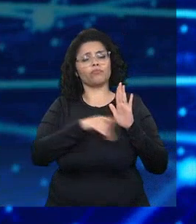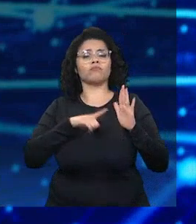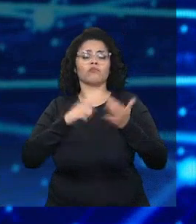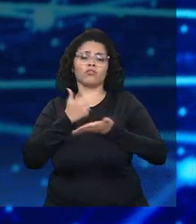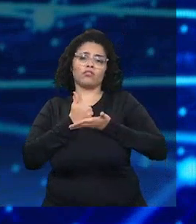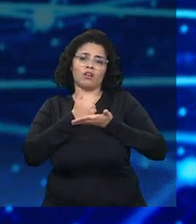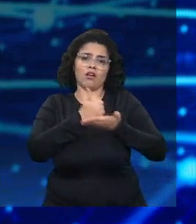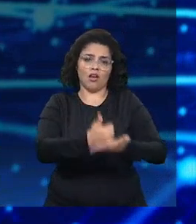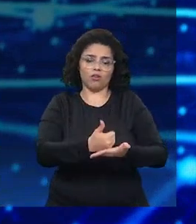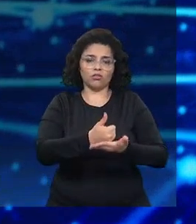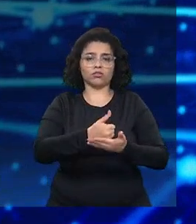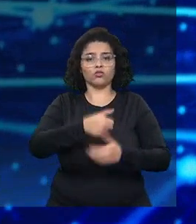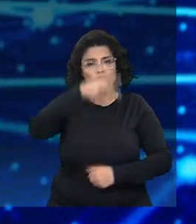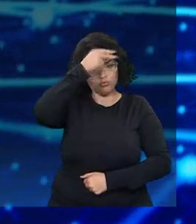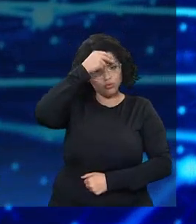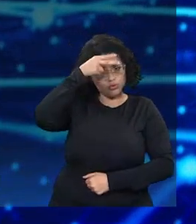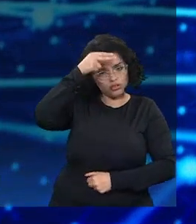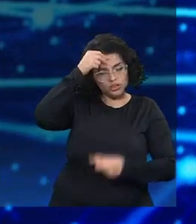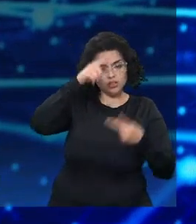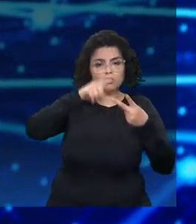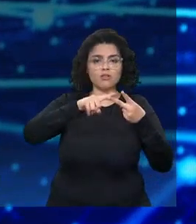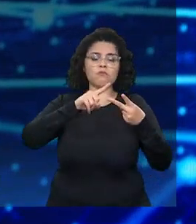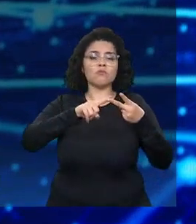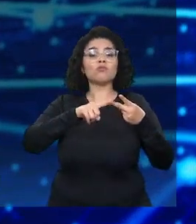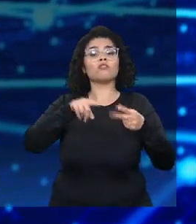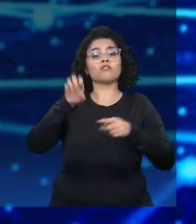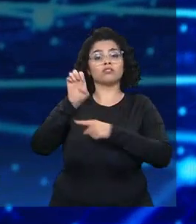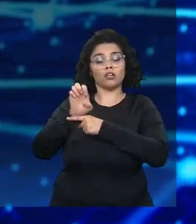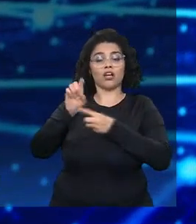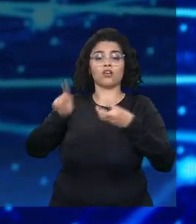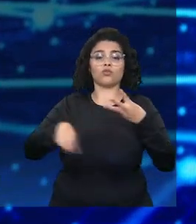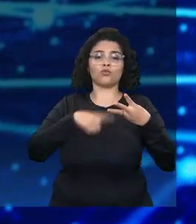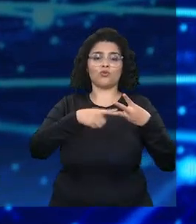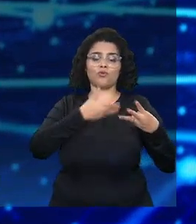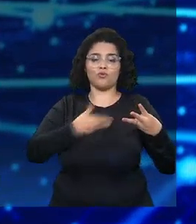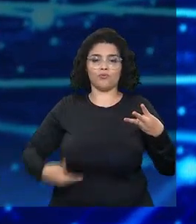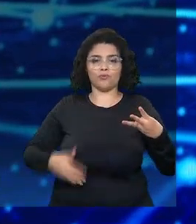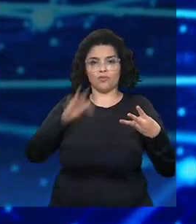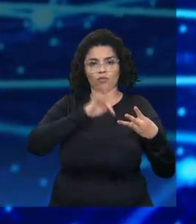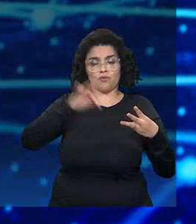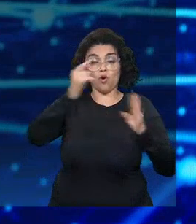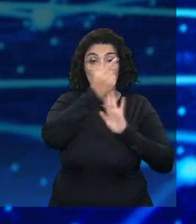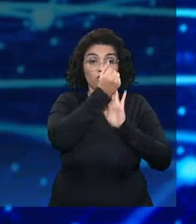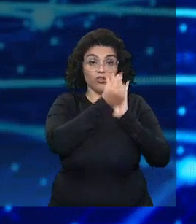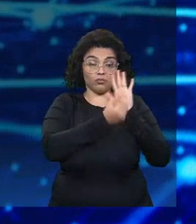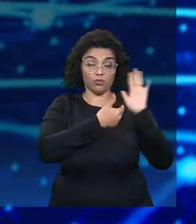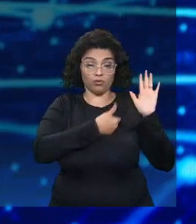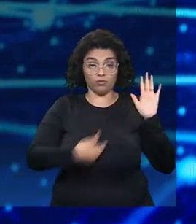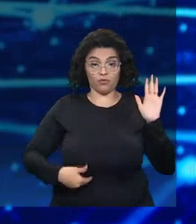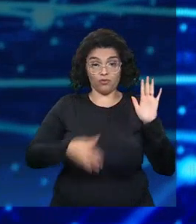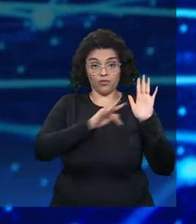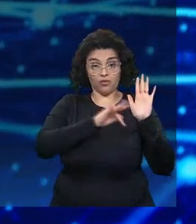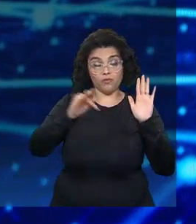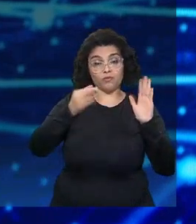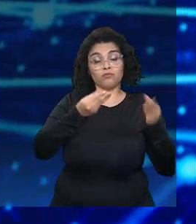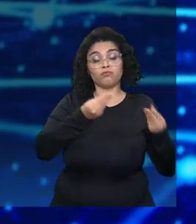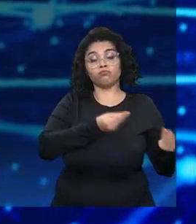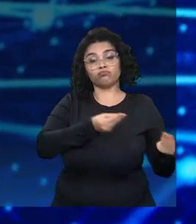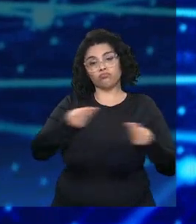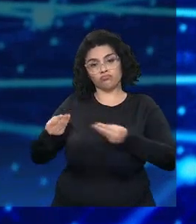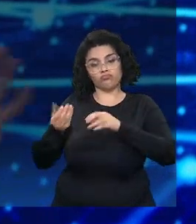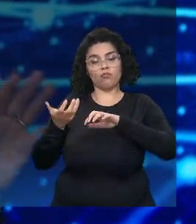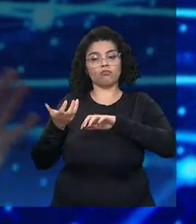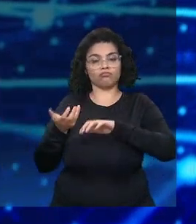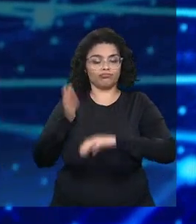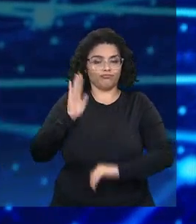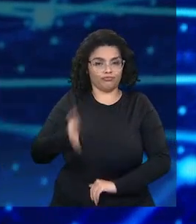o apoio do município do estado e da união e quando eu olho o orçamento Federal que foi encaminhado para o congresso já tá lá